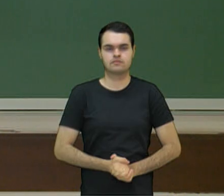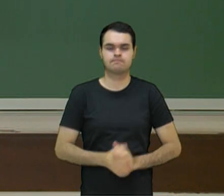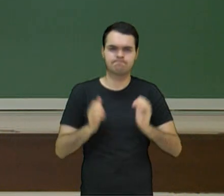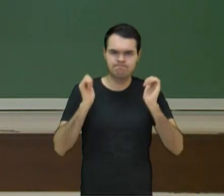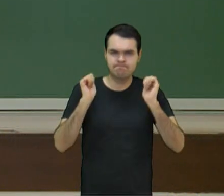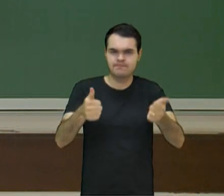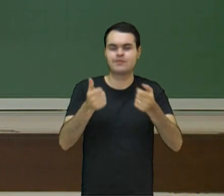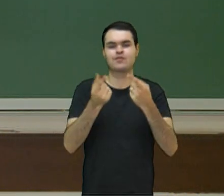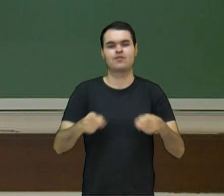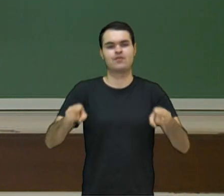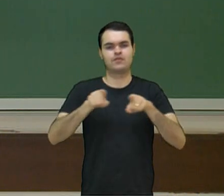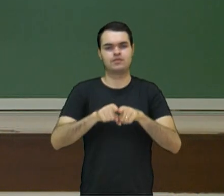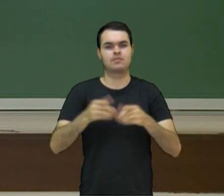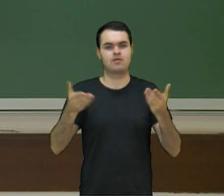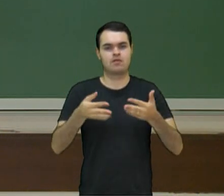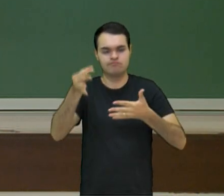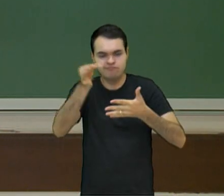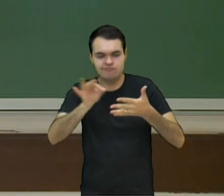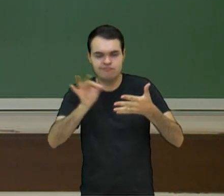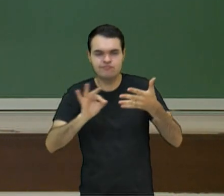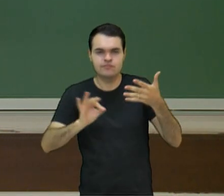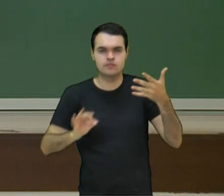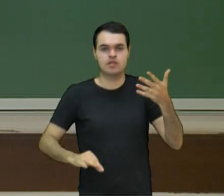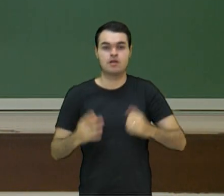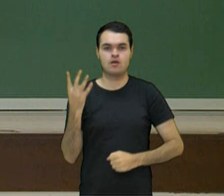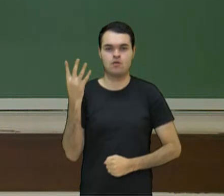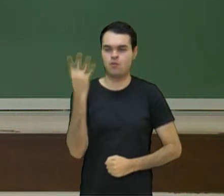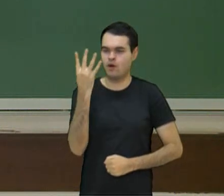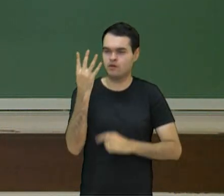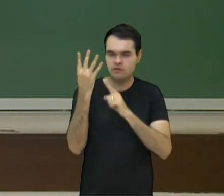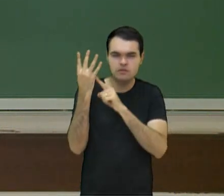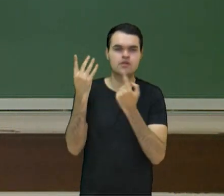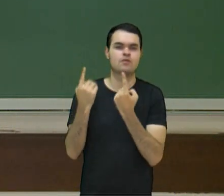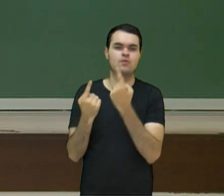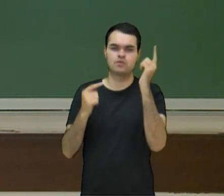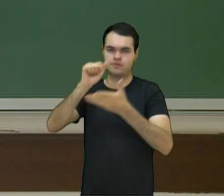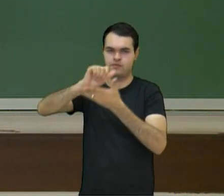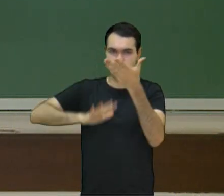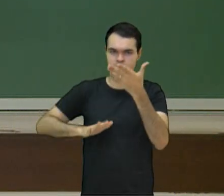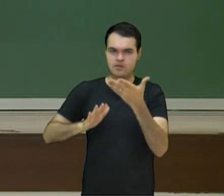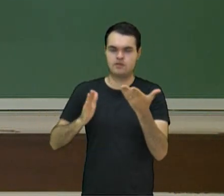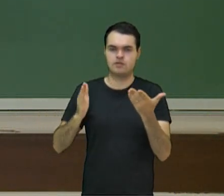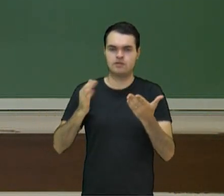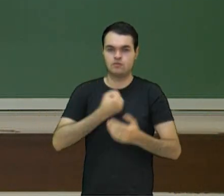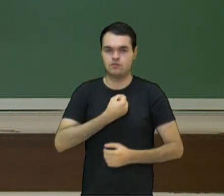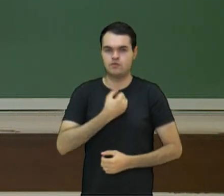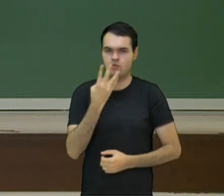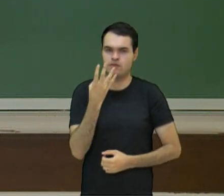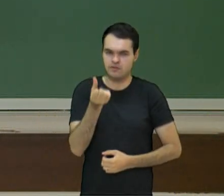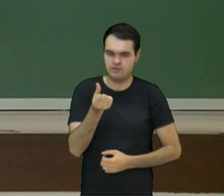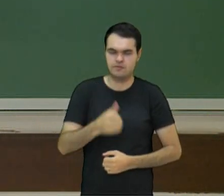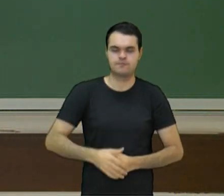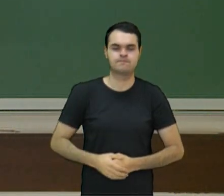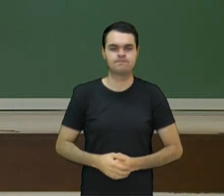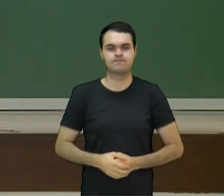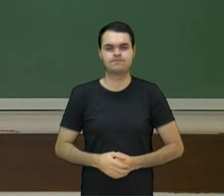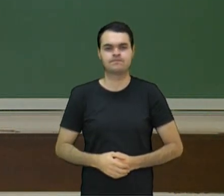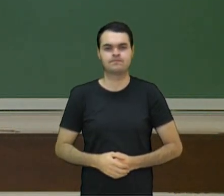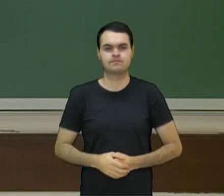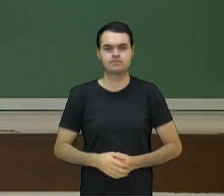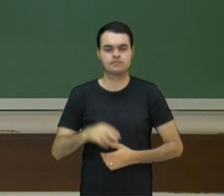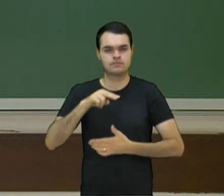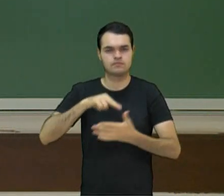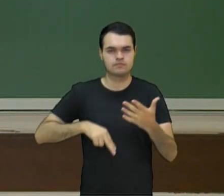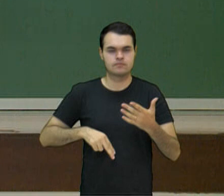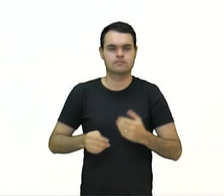Beleza, galera? Estamos de volta para a correção da nossa quarta e última atividade, da aula de número 46. Vamos à leitura